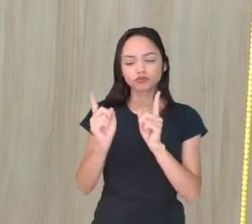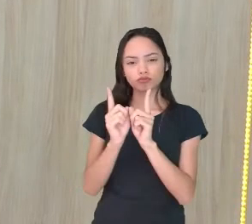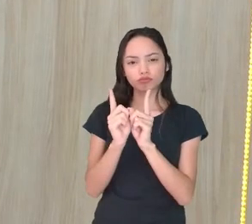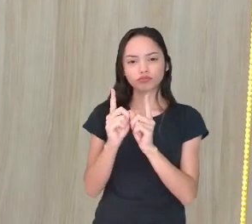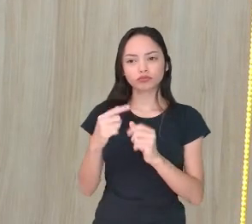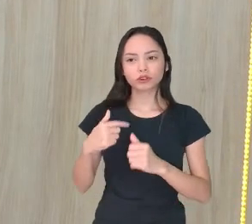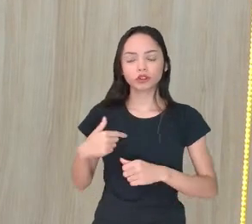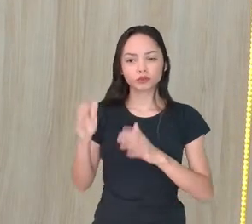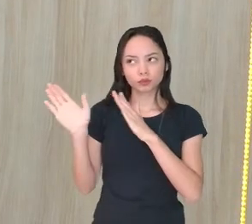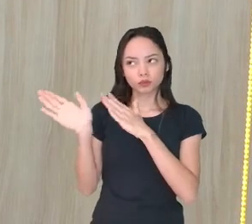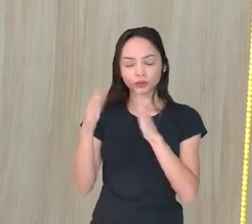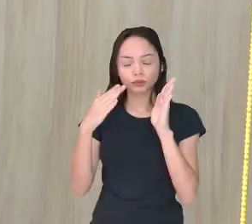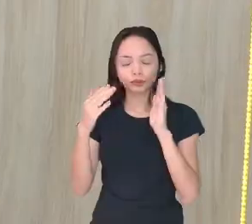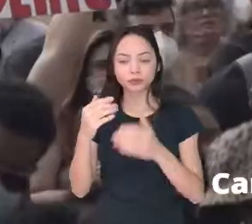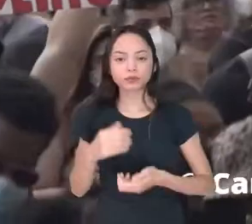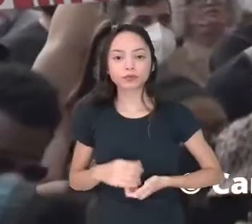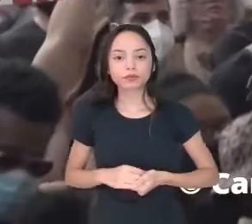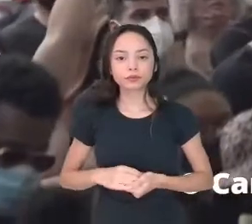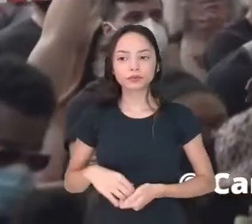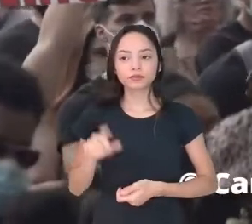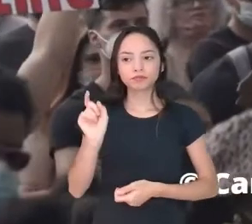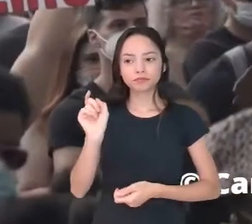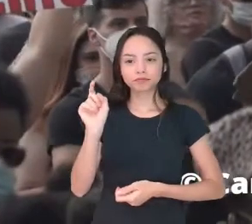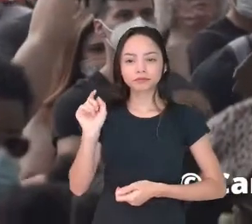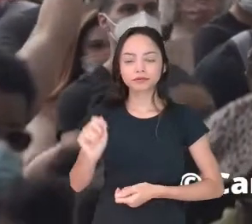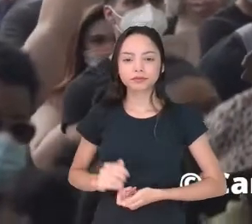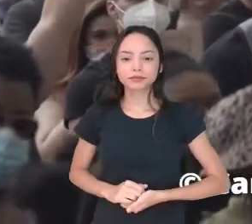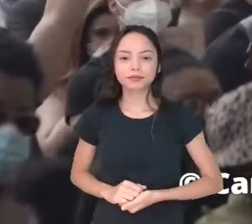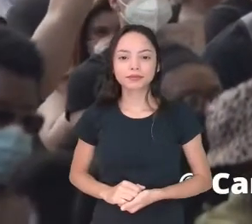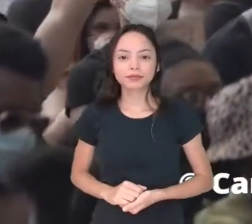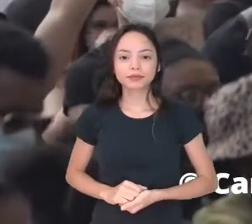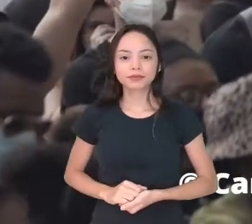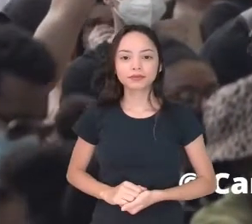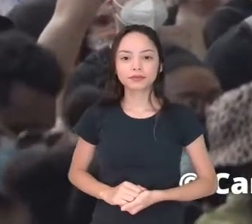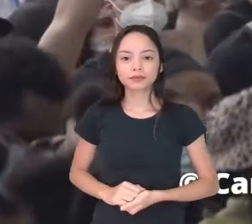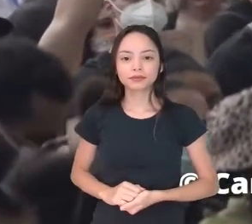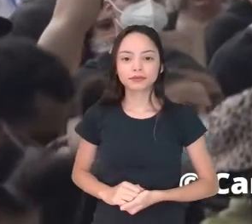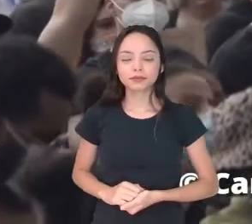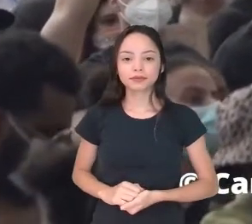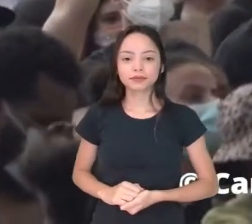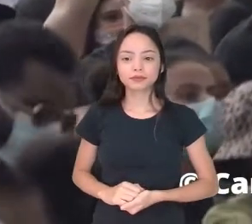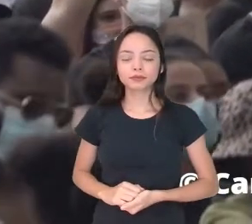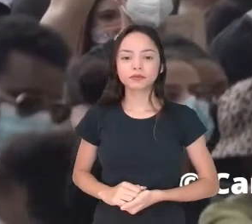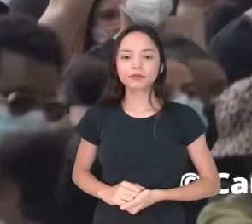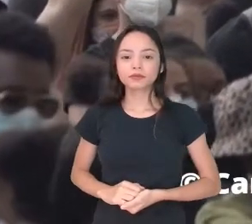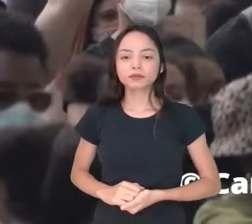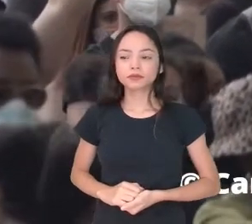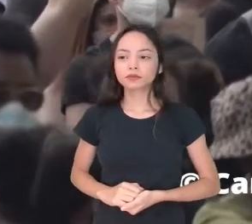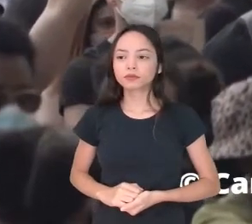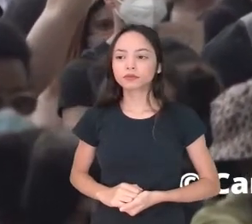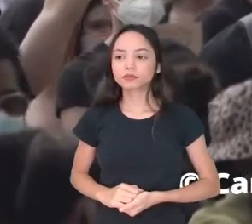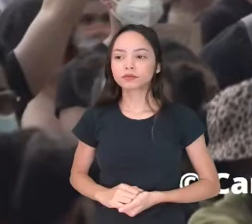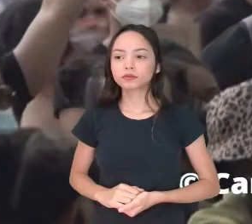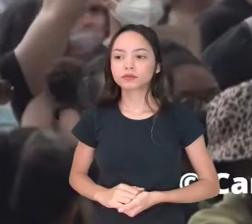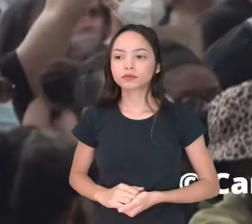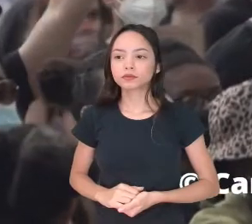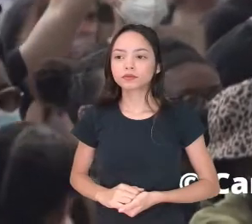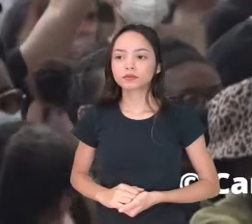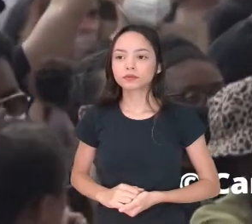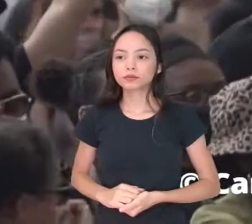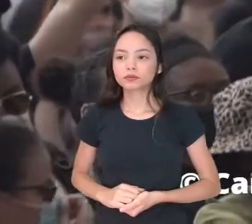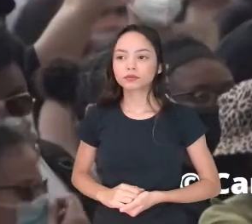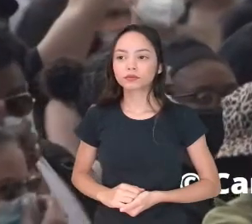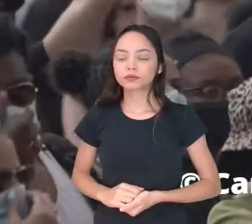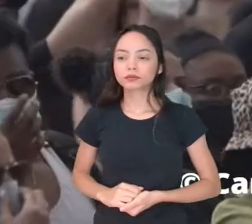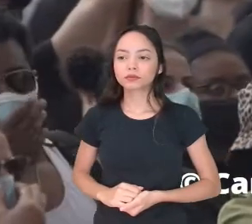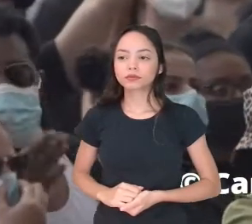adiantar aqui. Dá-lhe o play aí, vai, já apareceu aí. I'm gonna need you to repeat after me.